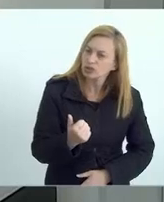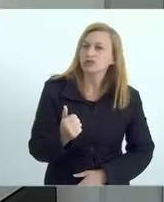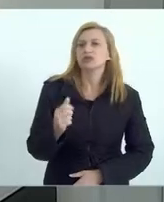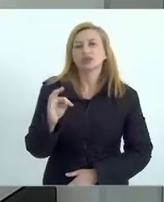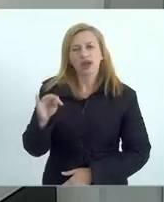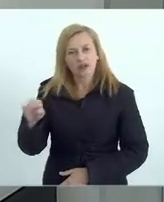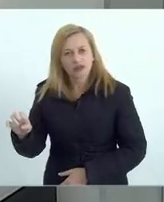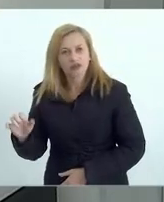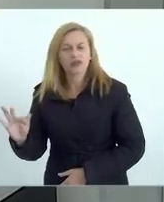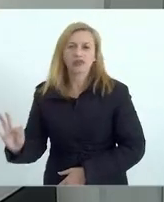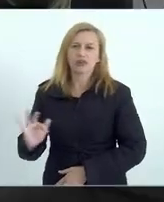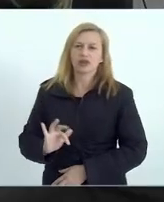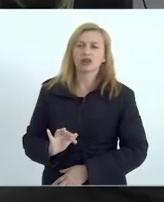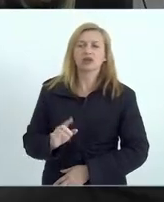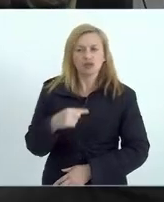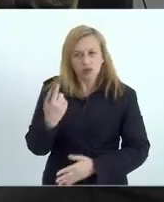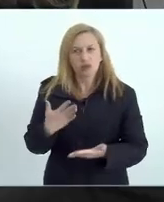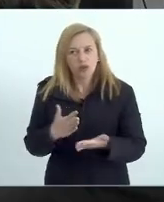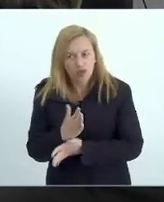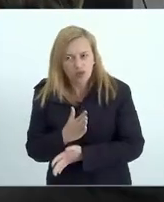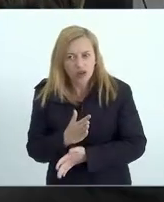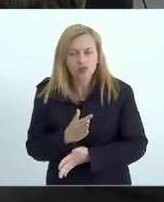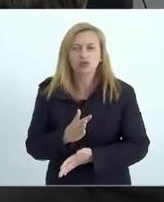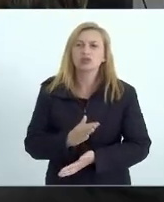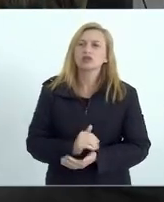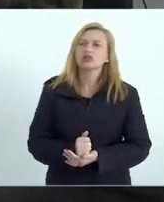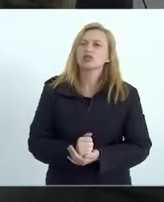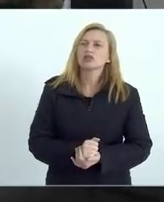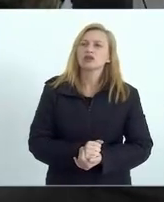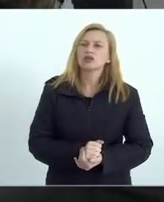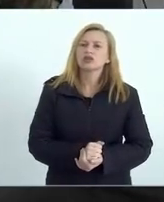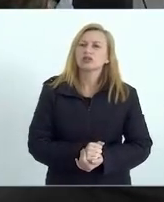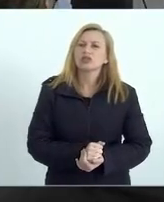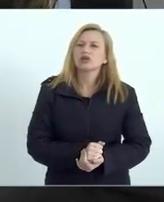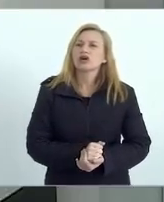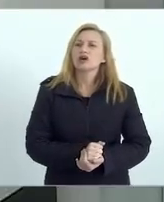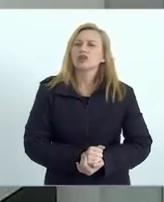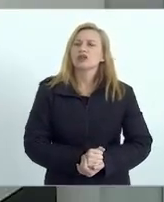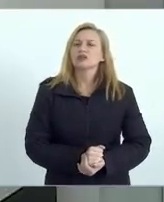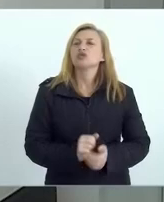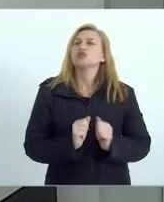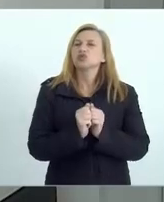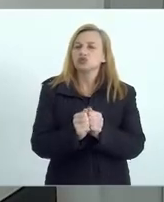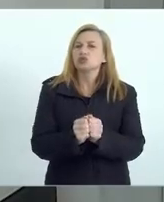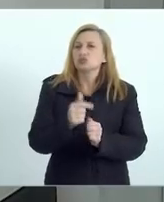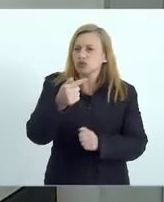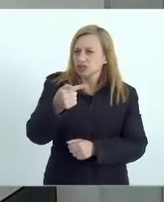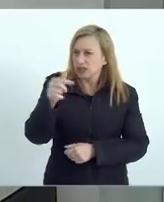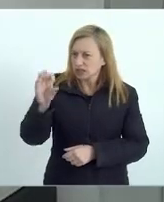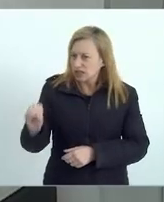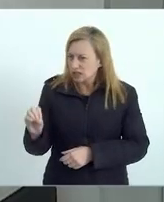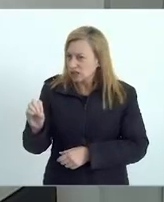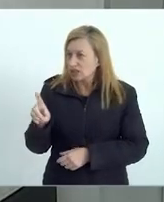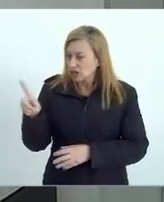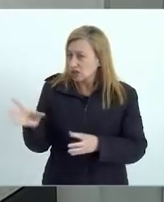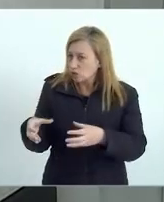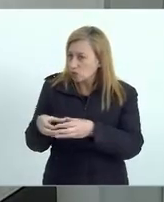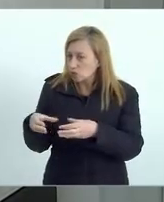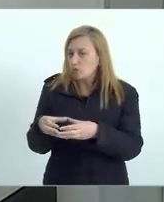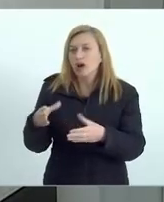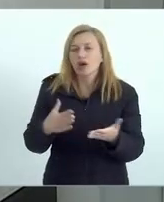a gente foi aprovada no TAF agente foi aprovado juntamente os 70 né daquele grupo